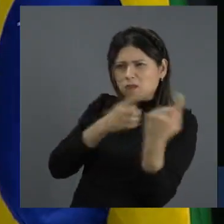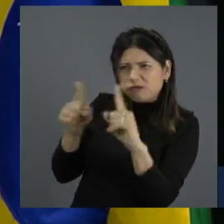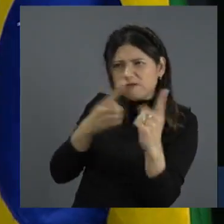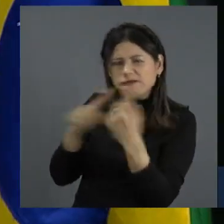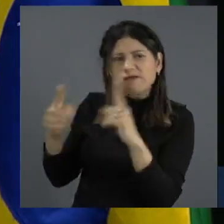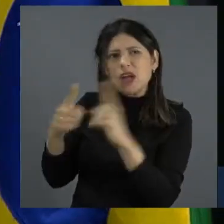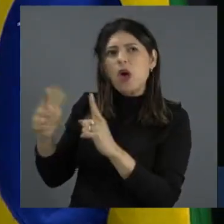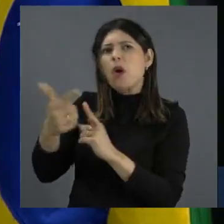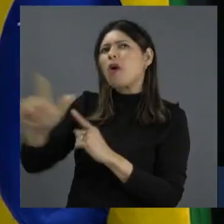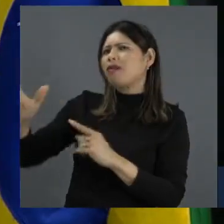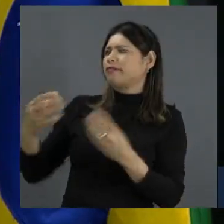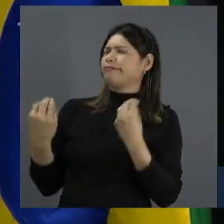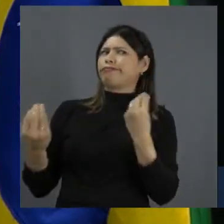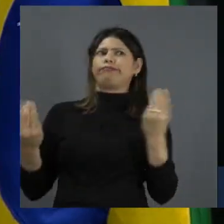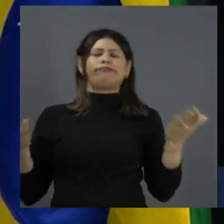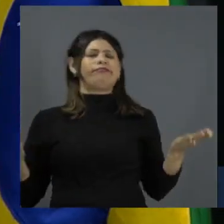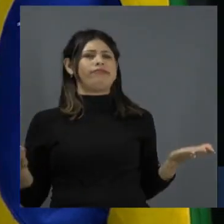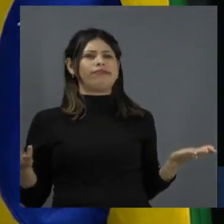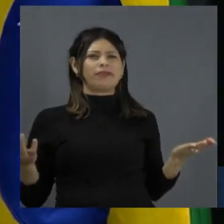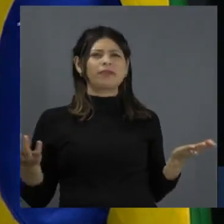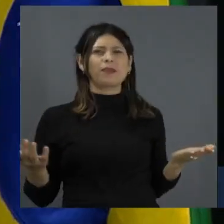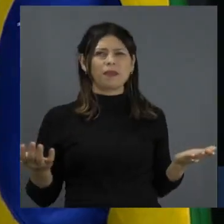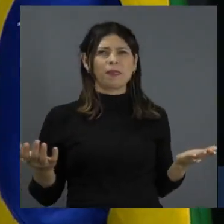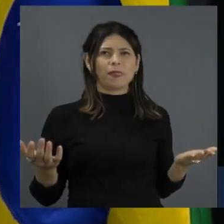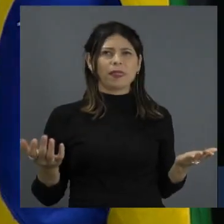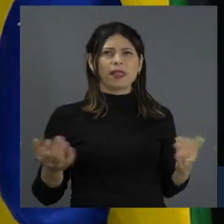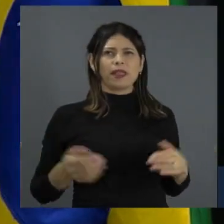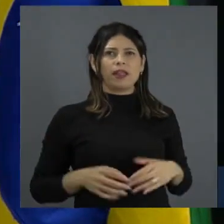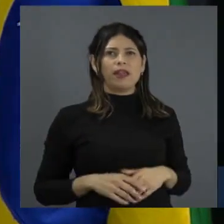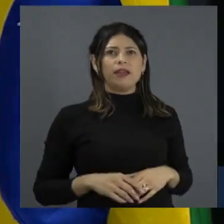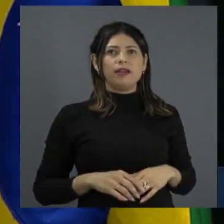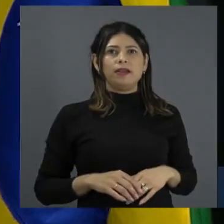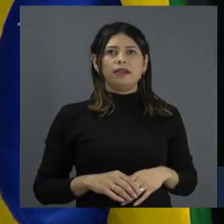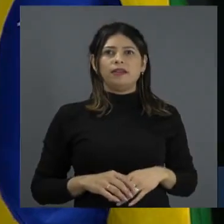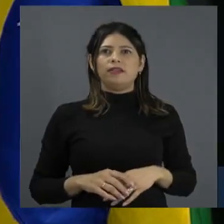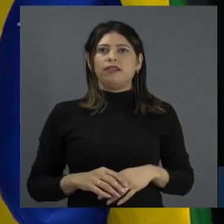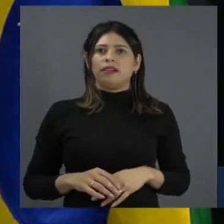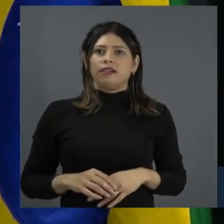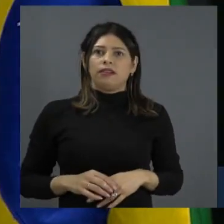Que coincidência, né? Que coincidência.